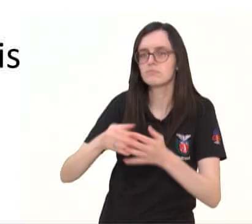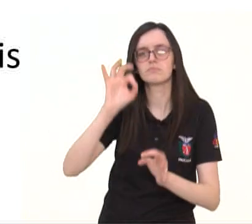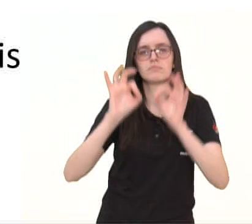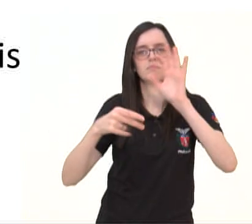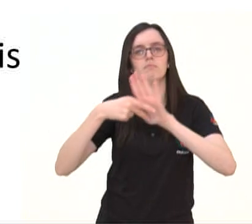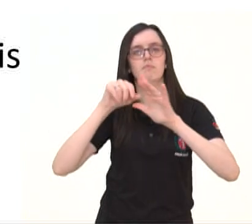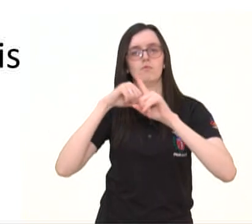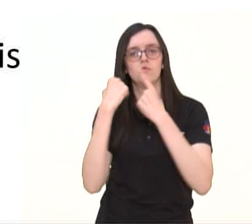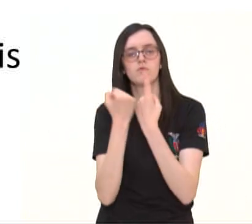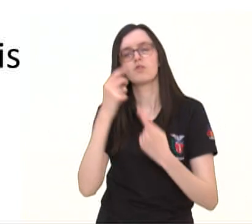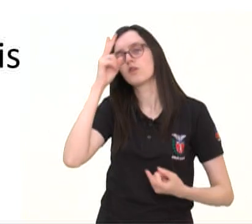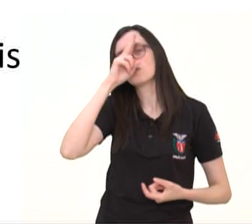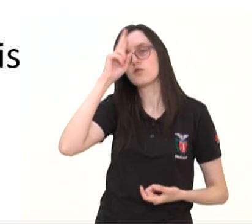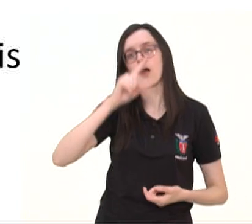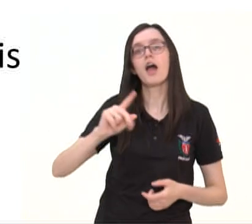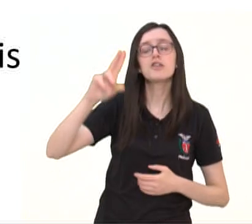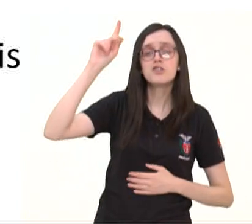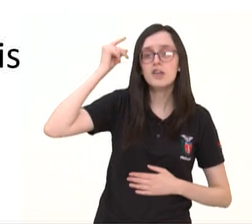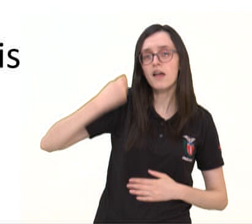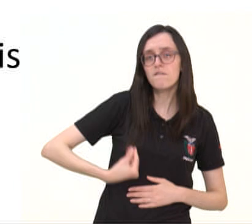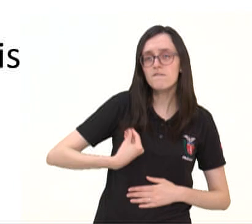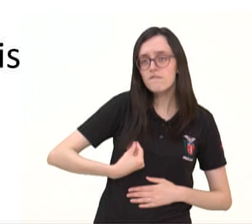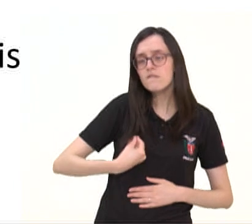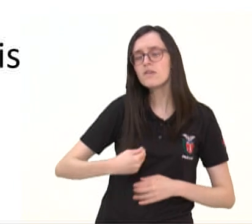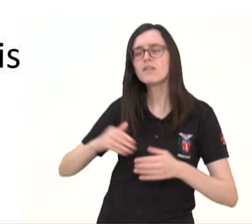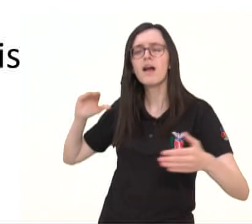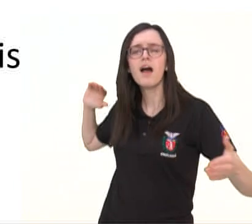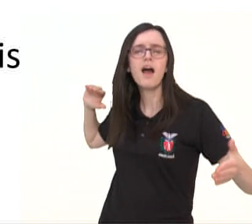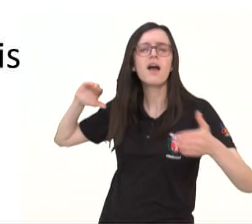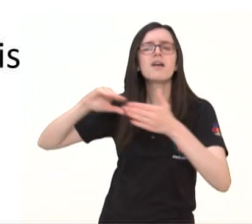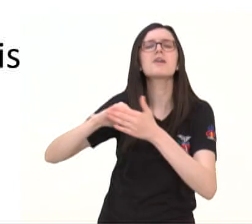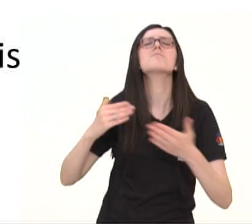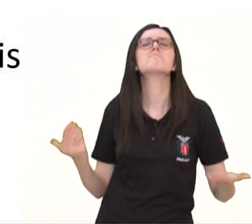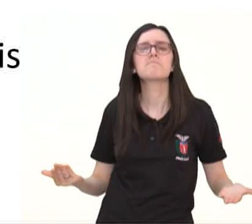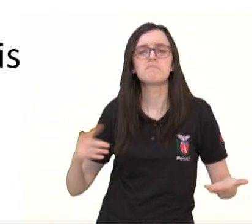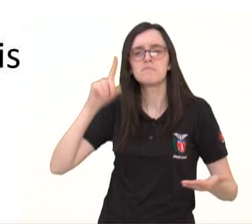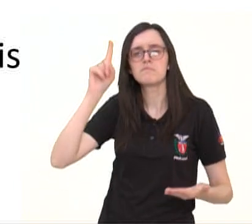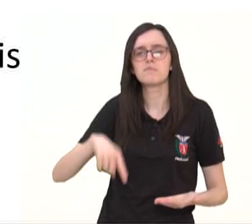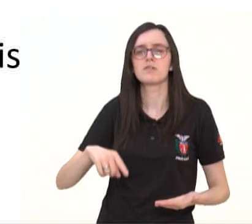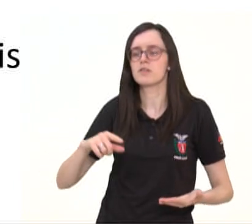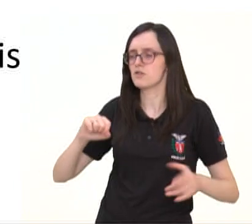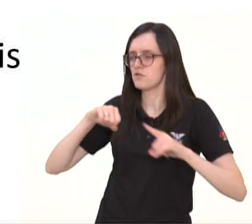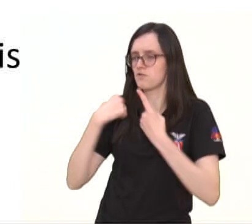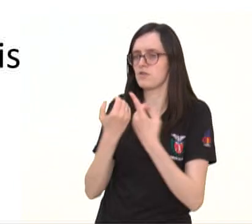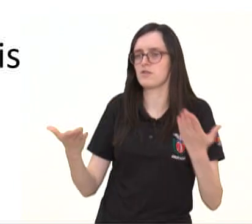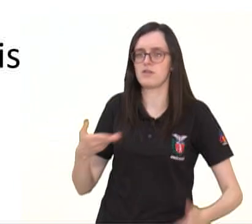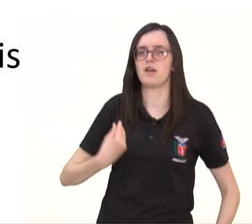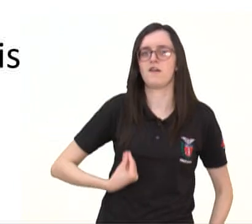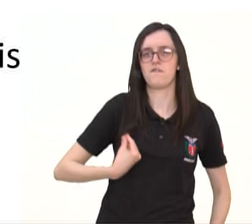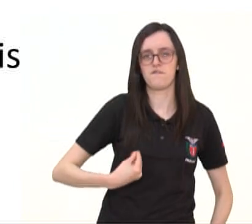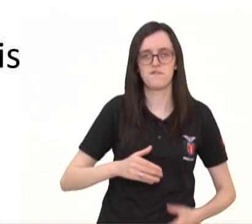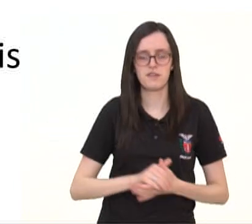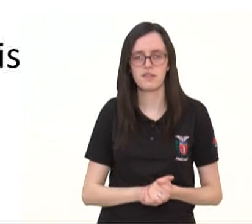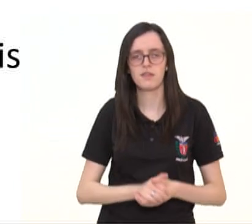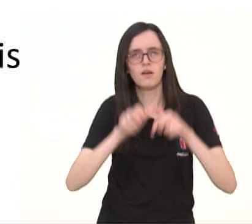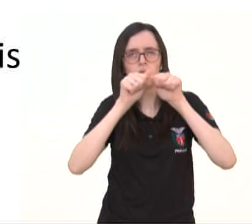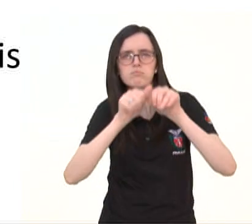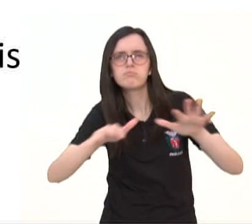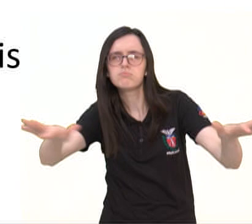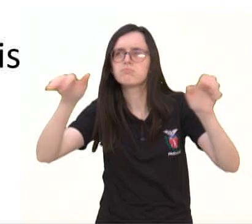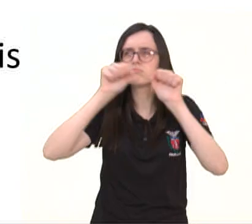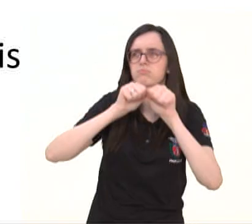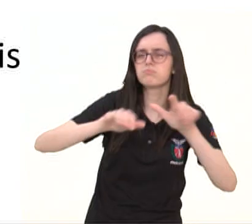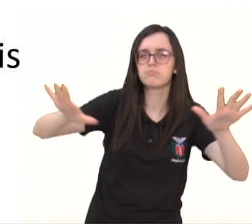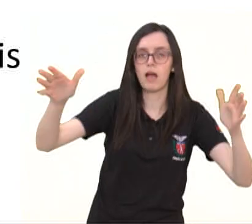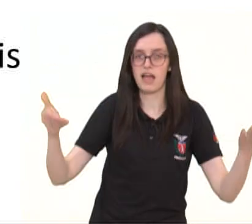sociais da história antiga até as nossas sociedades atuais, espalhadas tanto